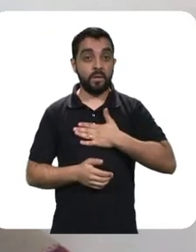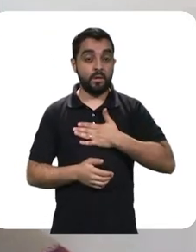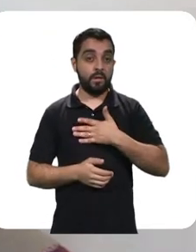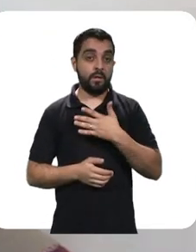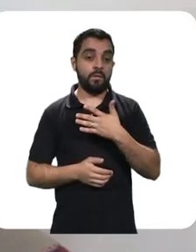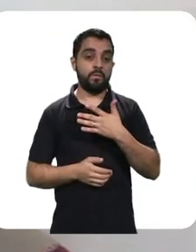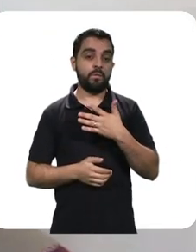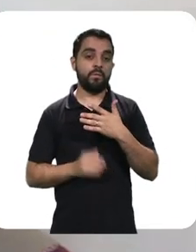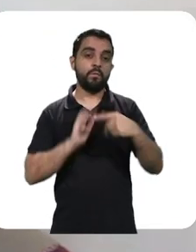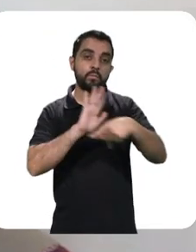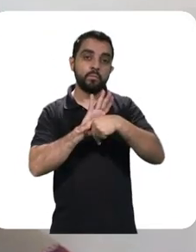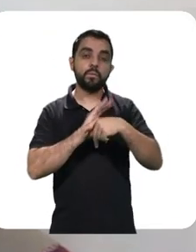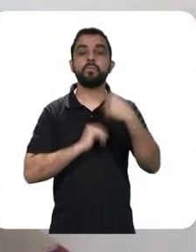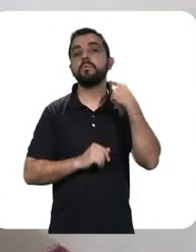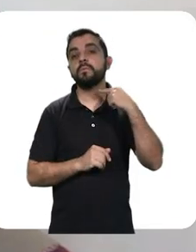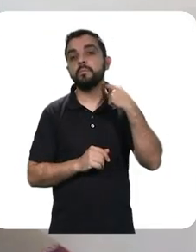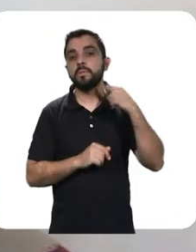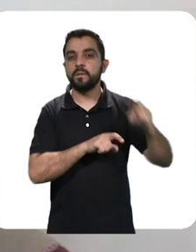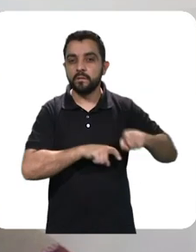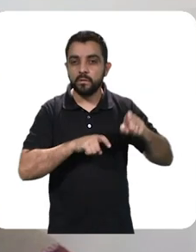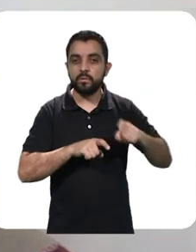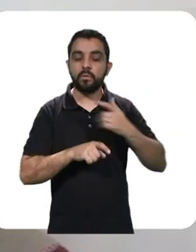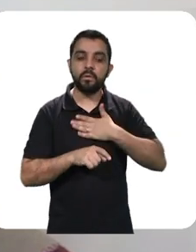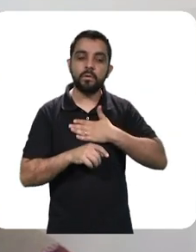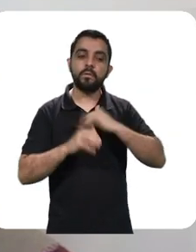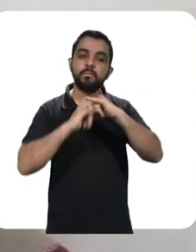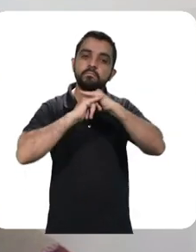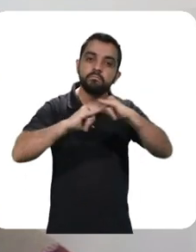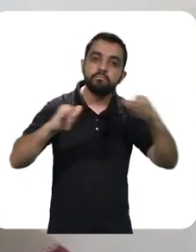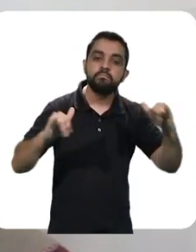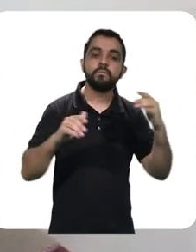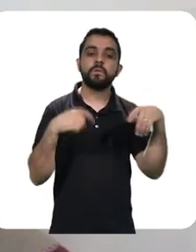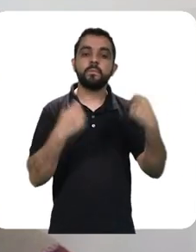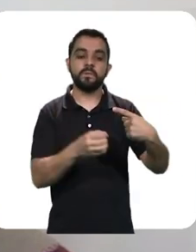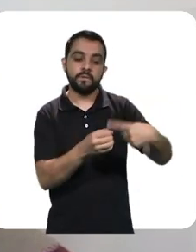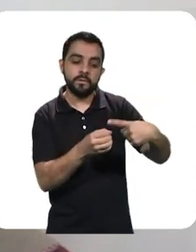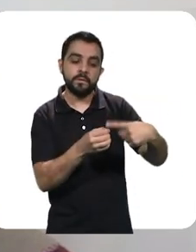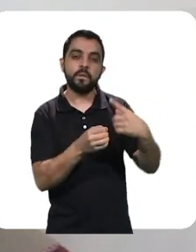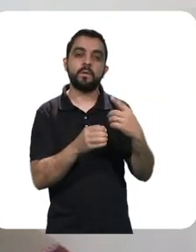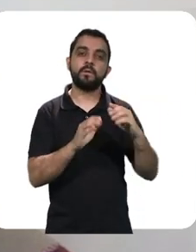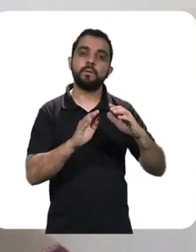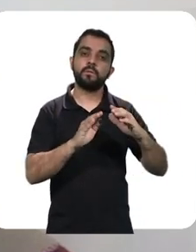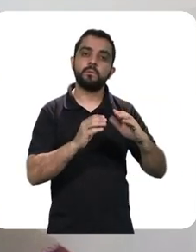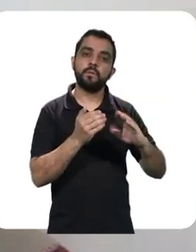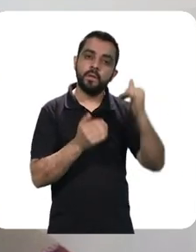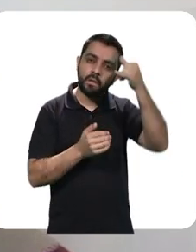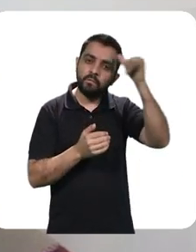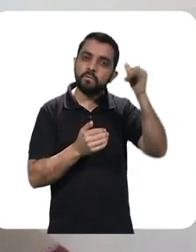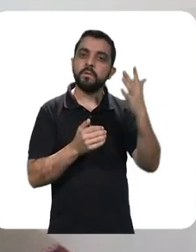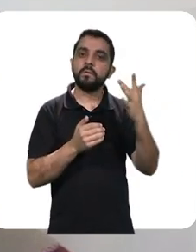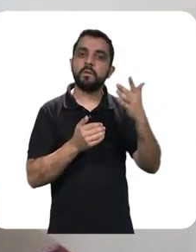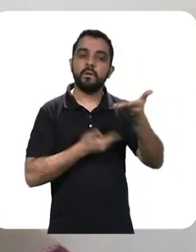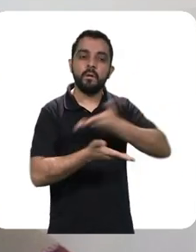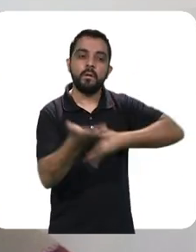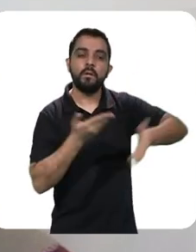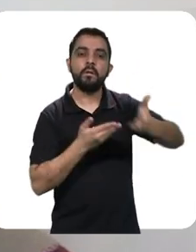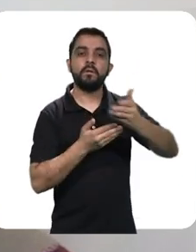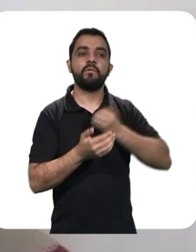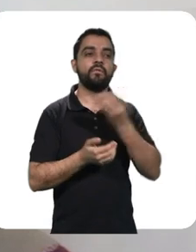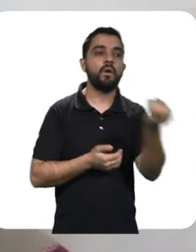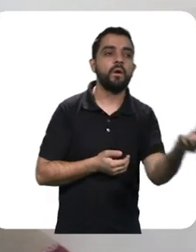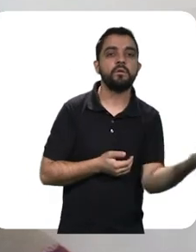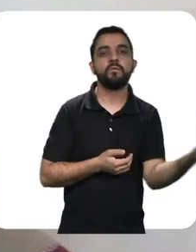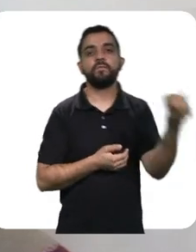de ação no interior de Minas Gerais foi tentar isolar uma cidade, tentar isolar a fronteira, tentar fazer